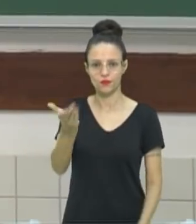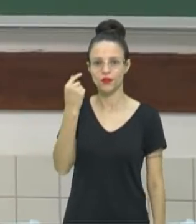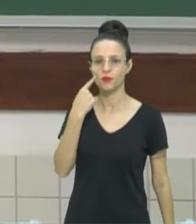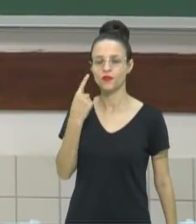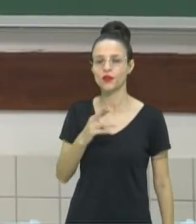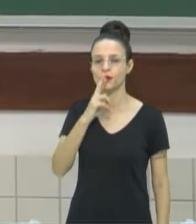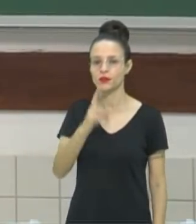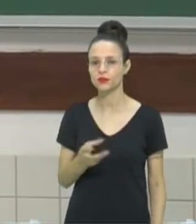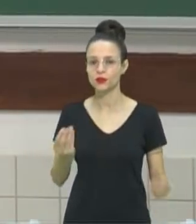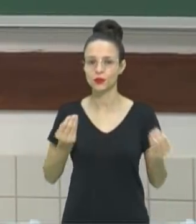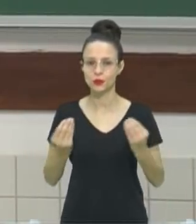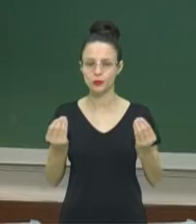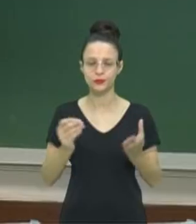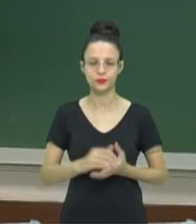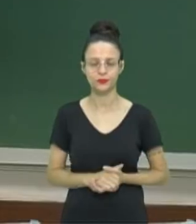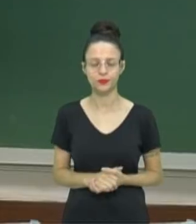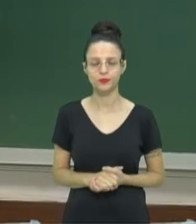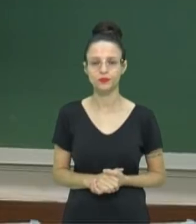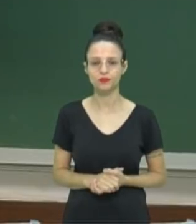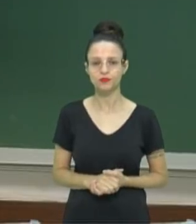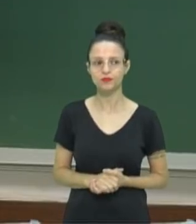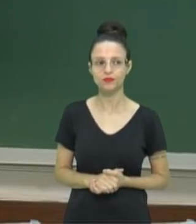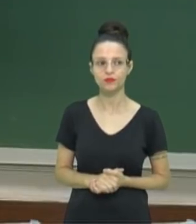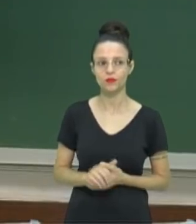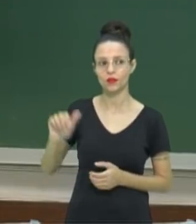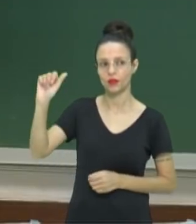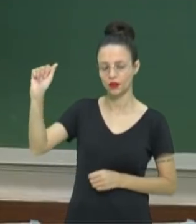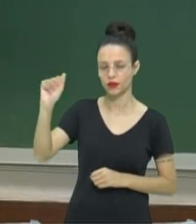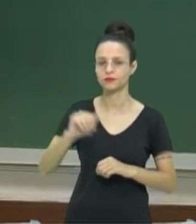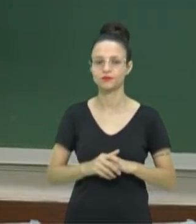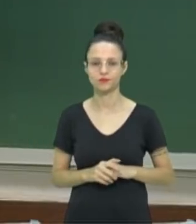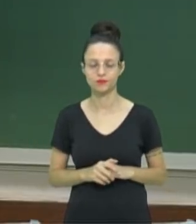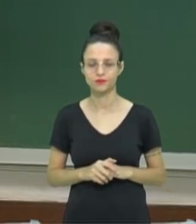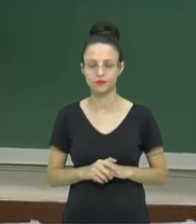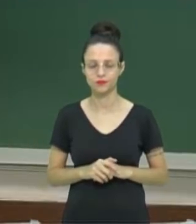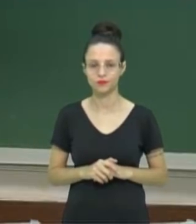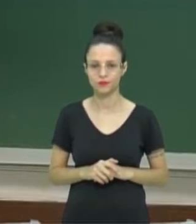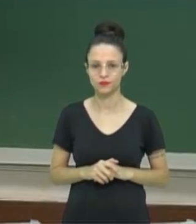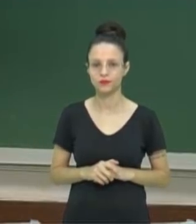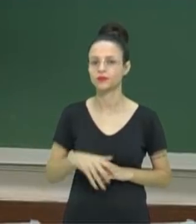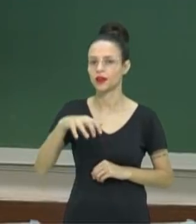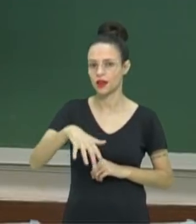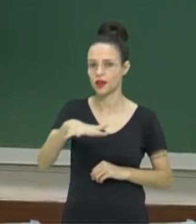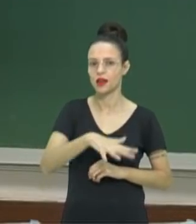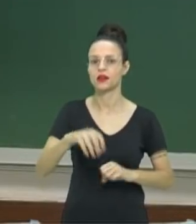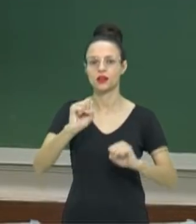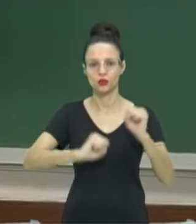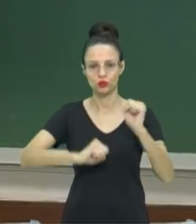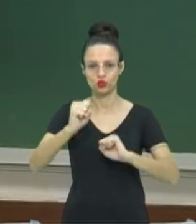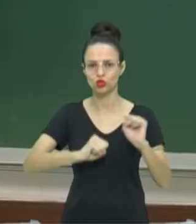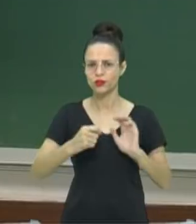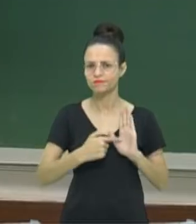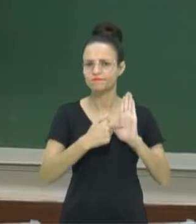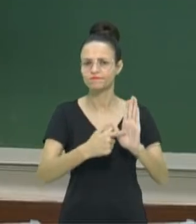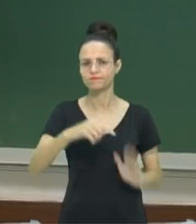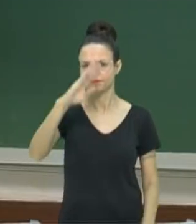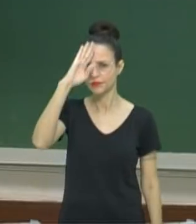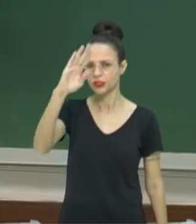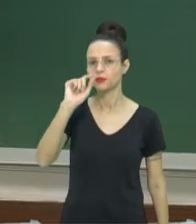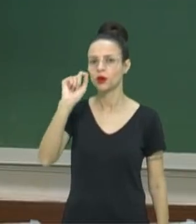a resposta, né? A primeira frase da letra A, no setor industrial destacam-se os seguintes segmentos